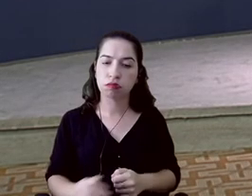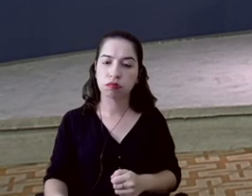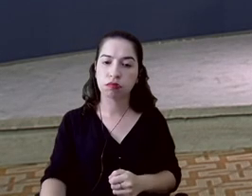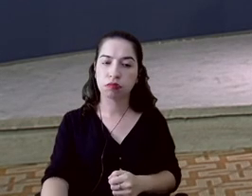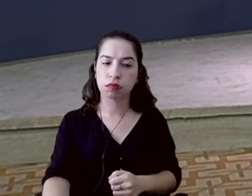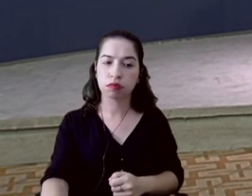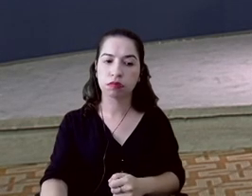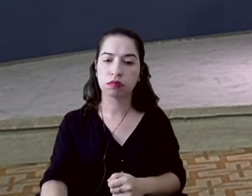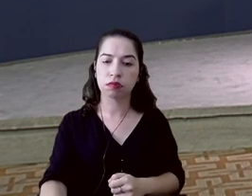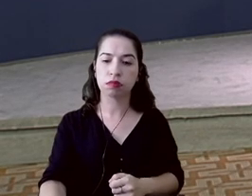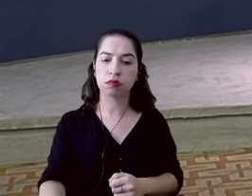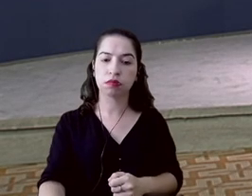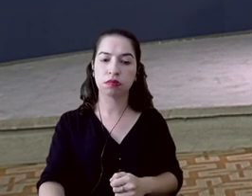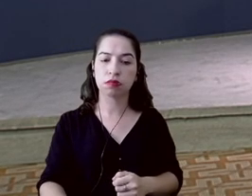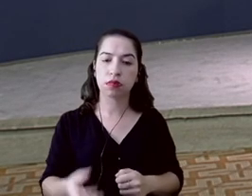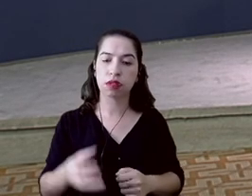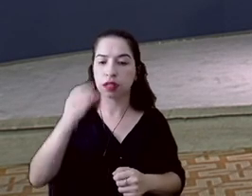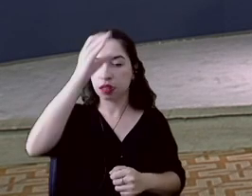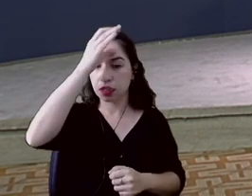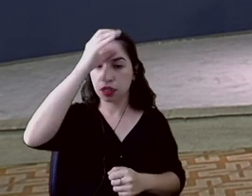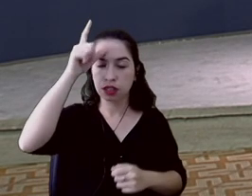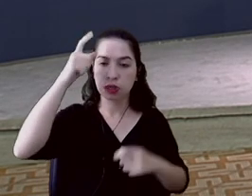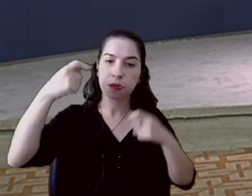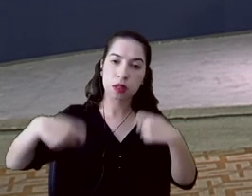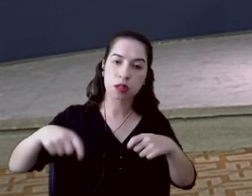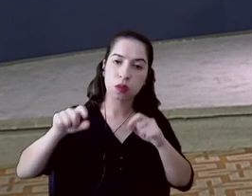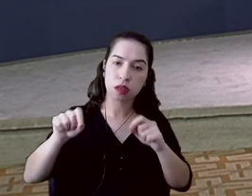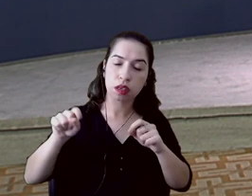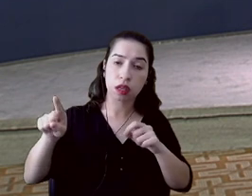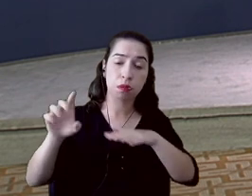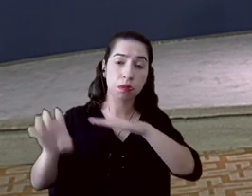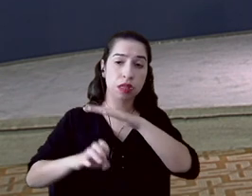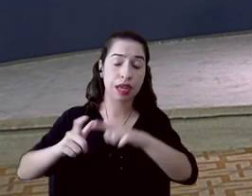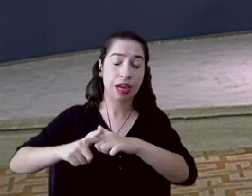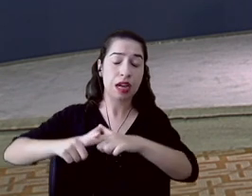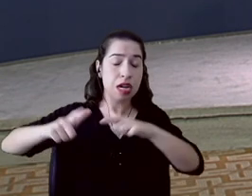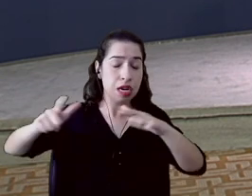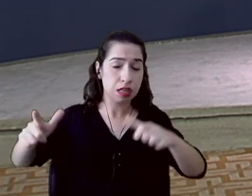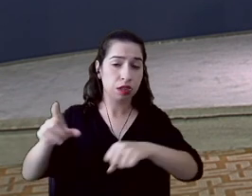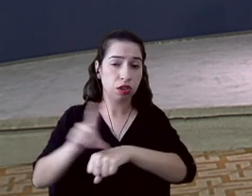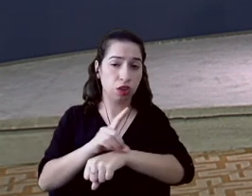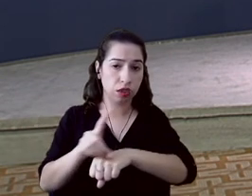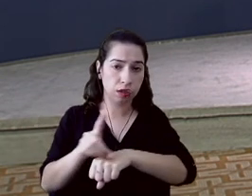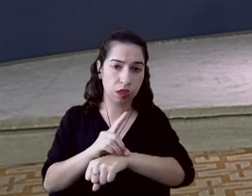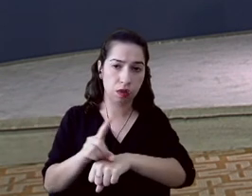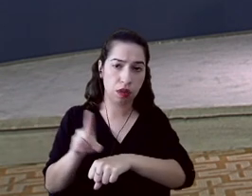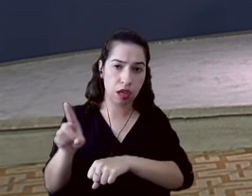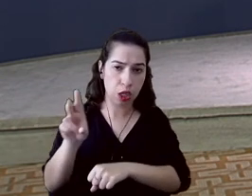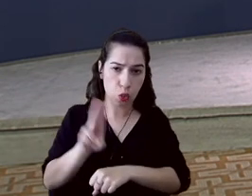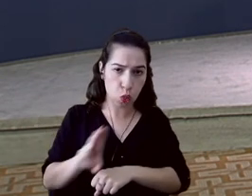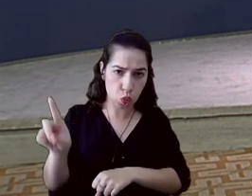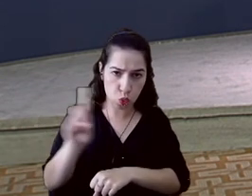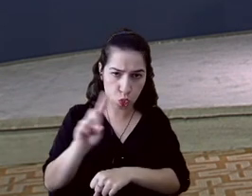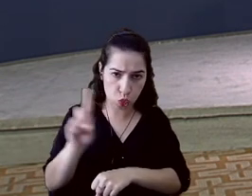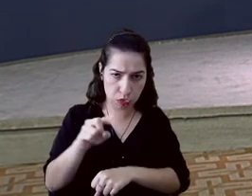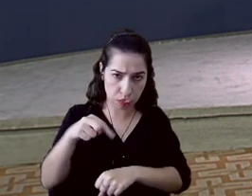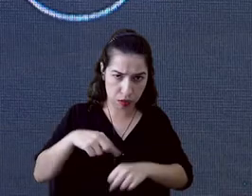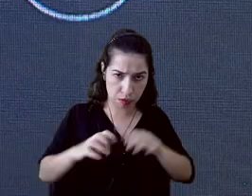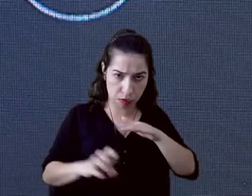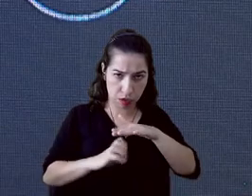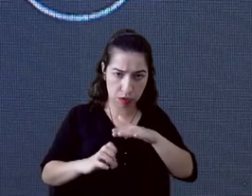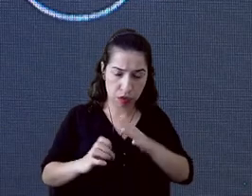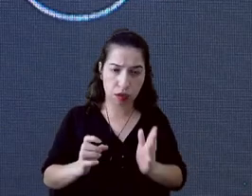precisa então quando um grande Varejista ou um grande uma grande empresa digital ele não não tá usando e Banks ele